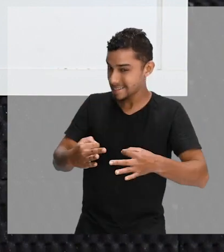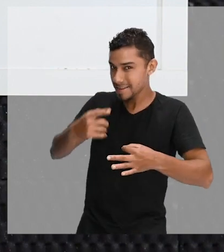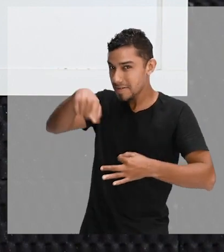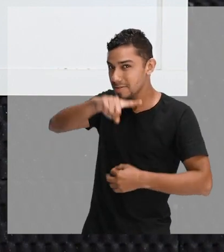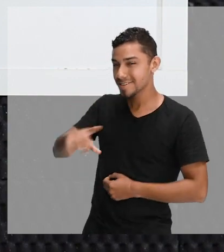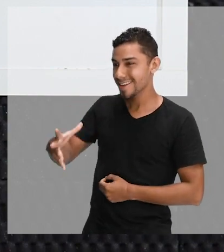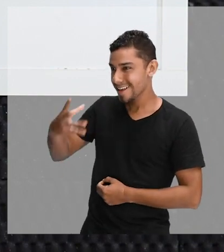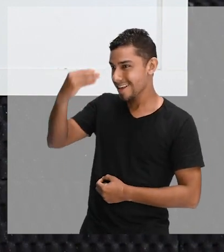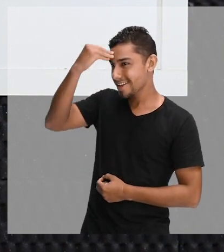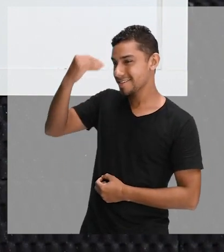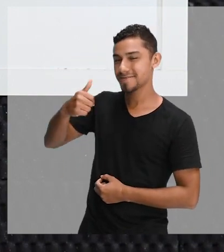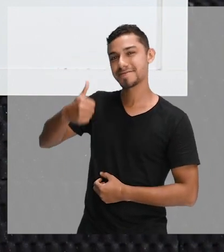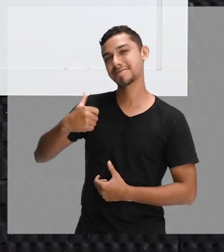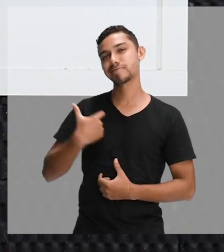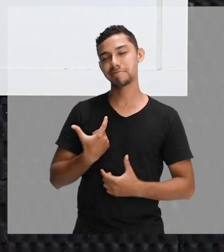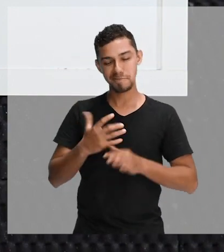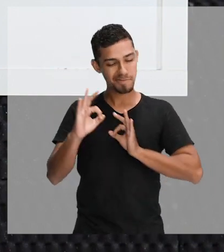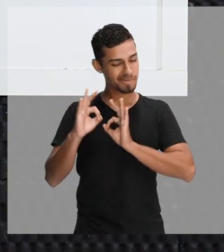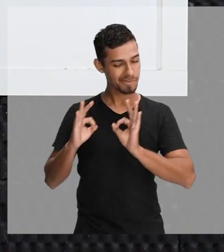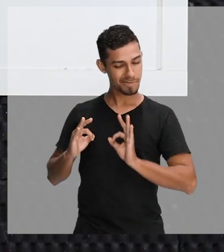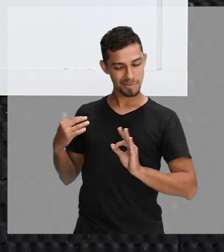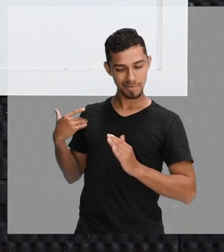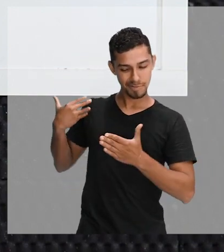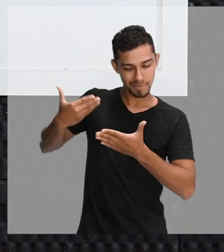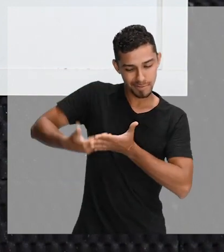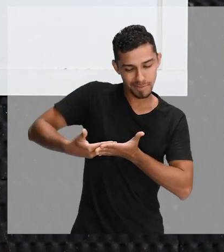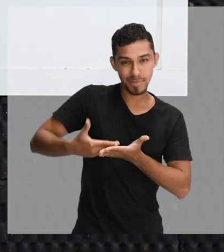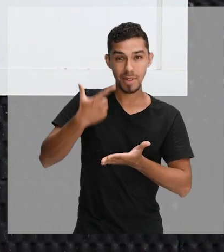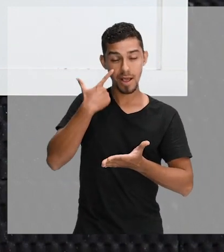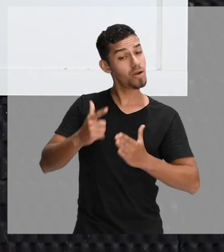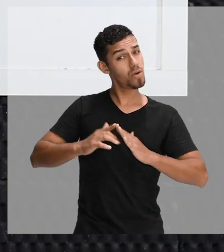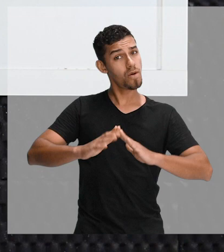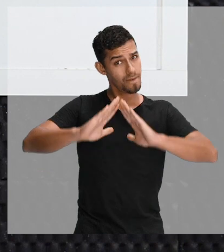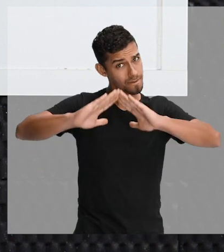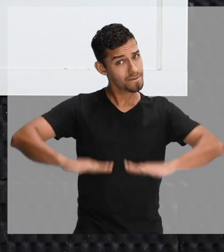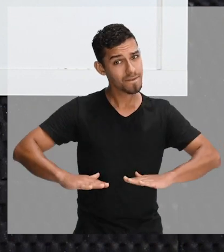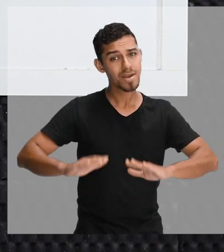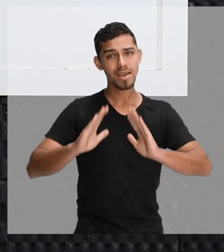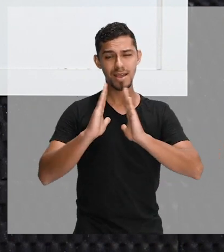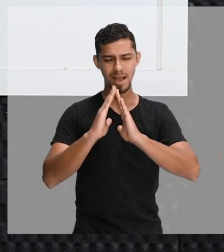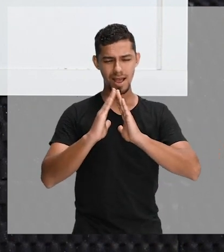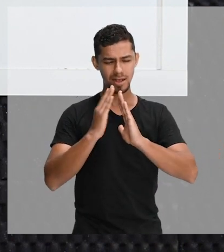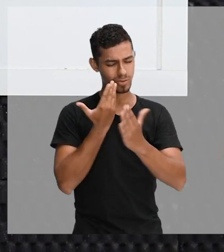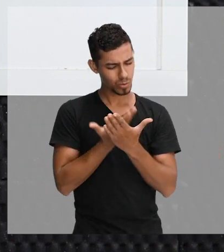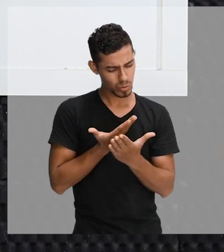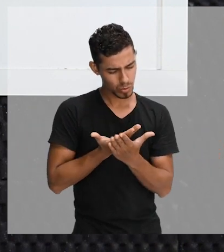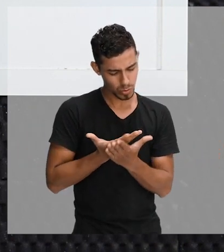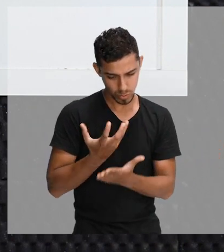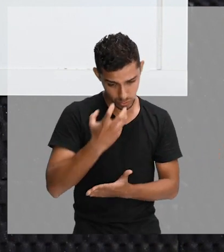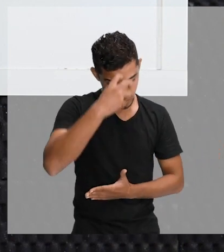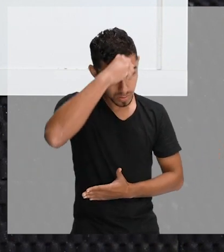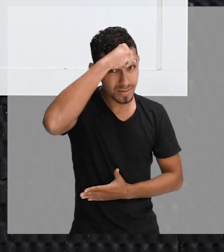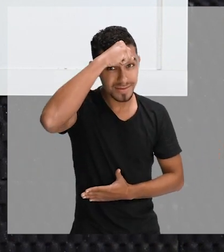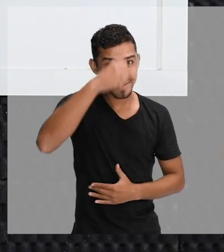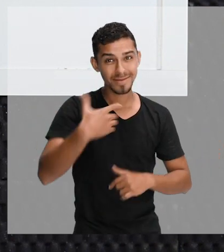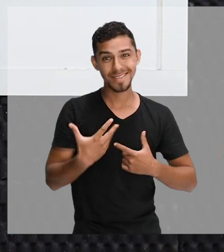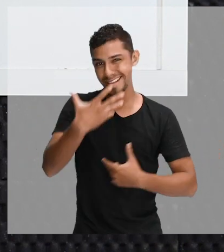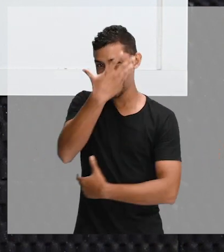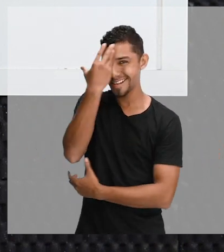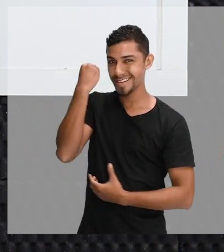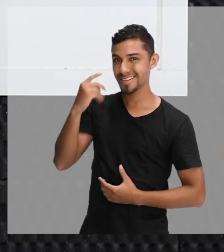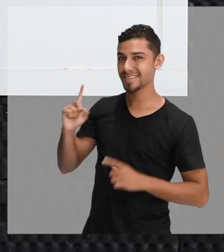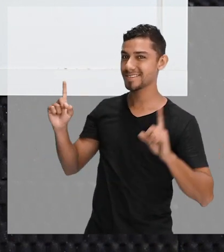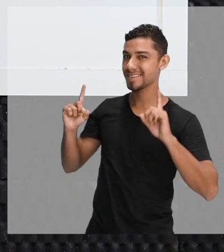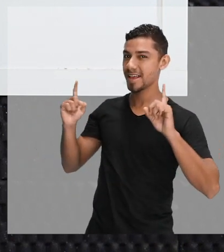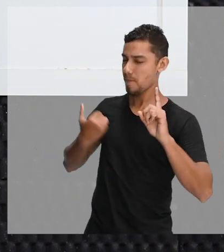aí adequado a este processo. Então nós temos aquele lema, fique em casa, mas fique estudando, fique em casa, mas fique estudando, não esqueça, fique em